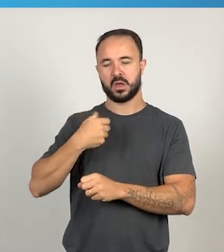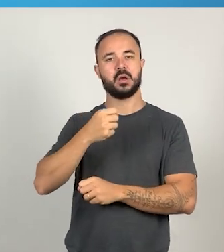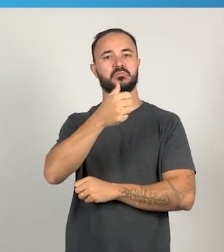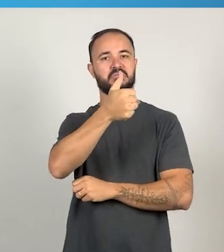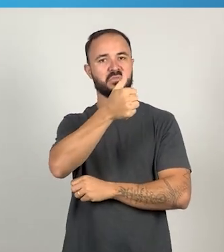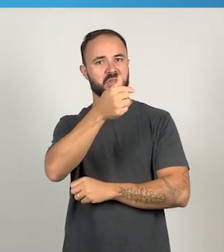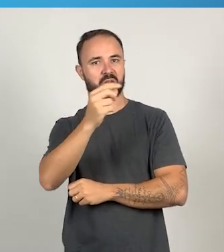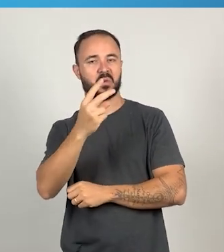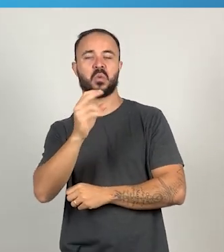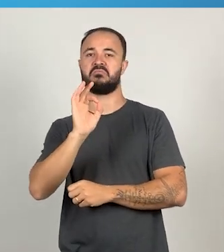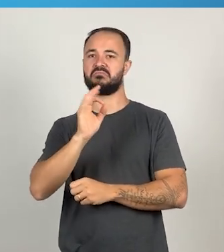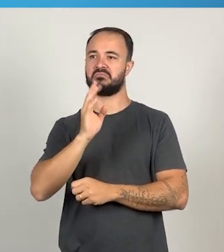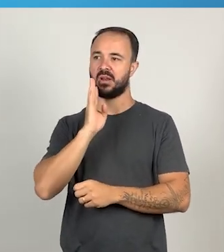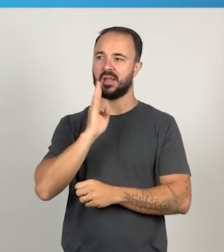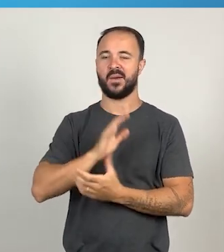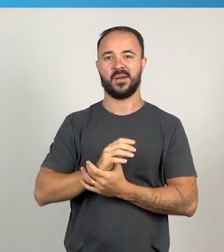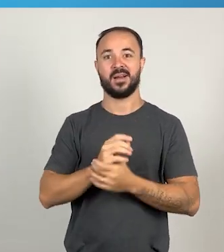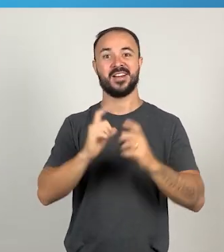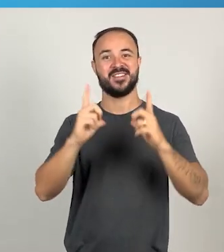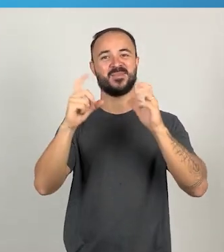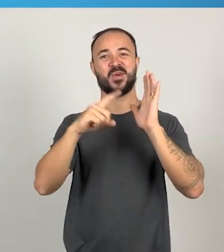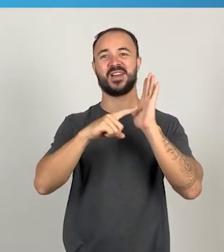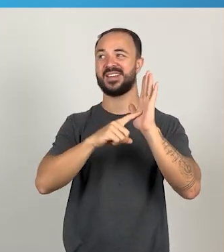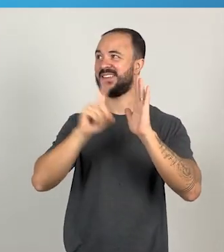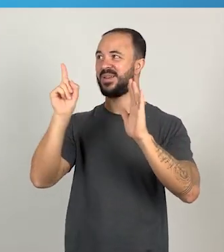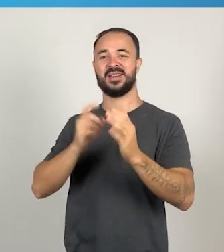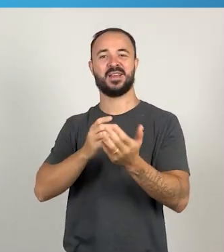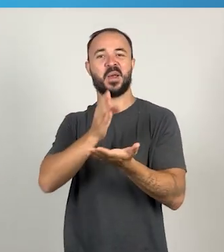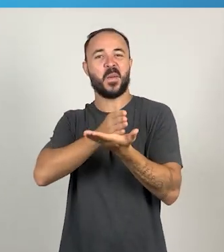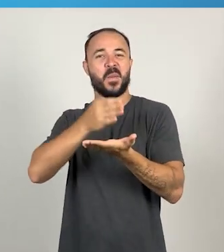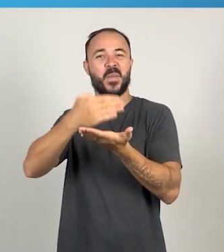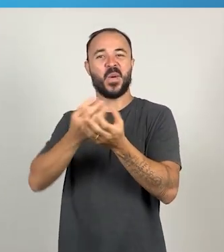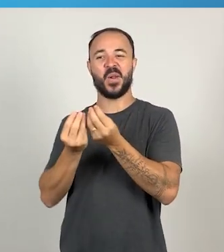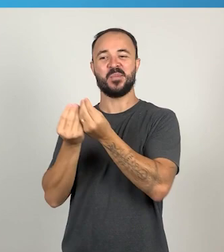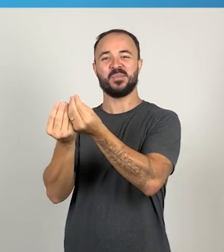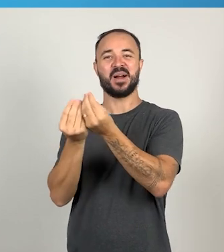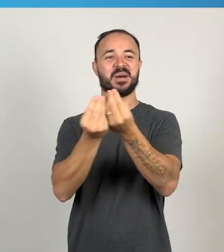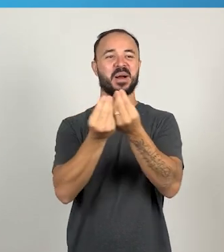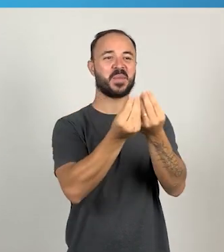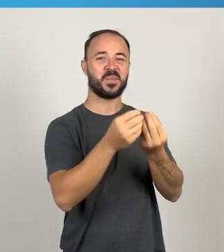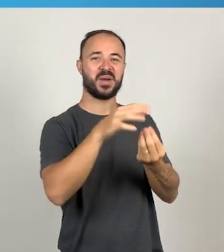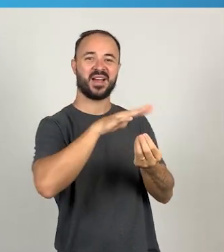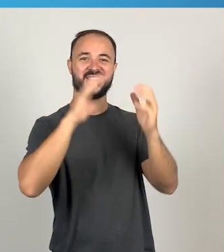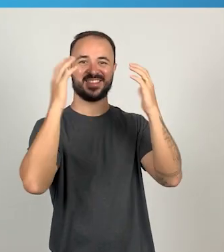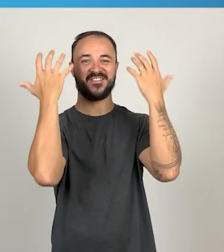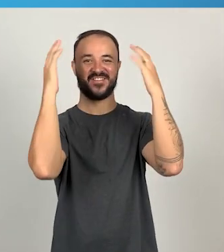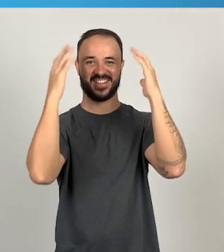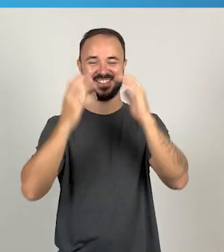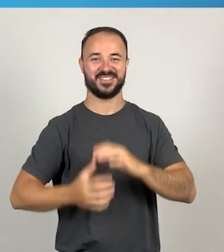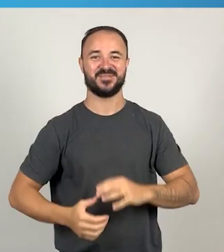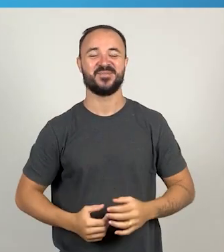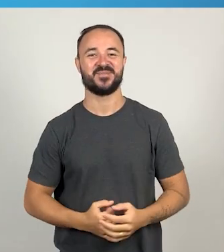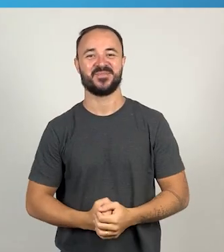a prof colocou imagens dos bolos, né, que são entregues nessa festividade.